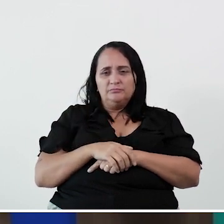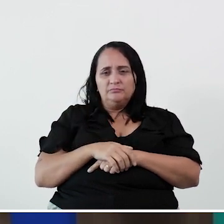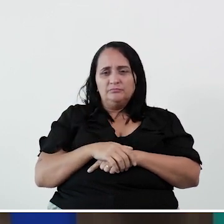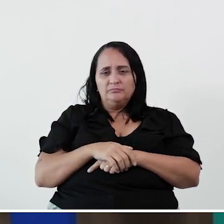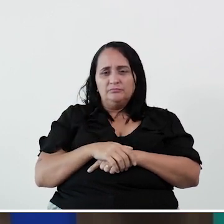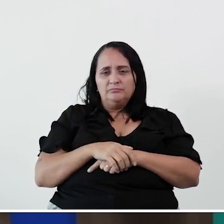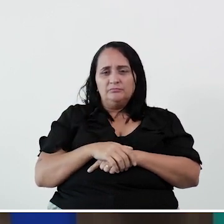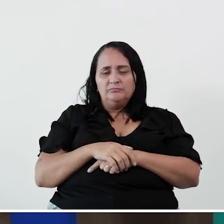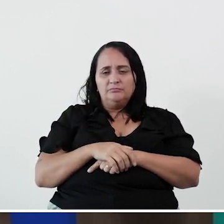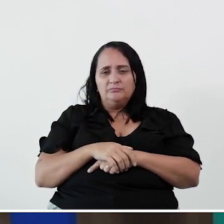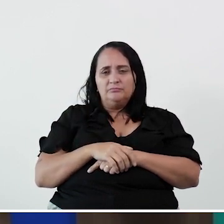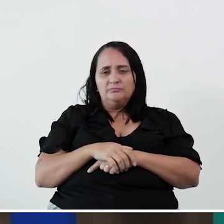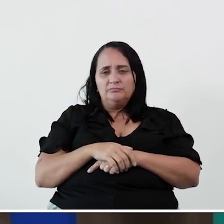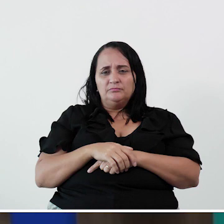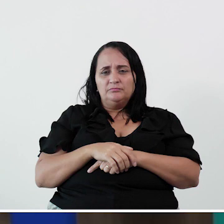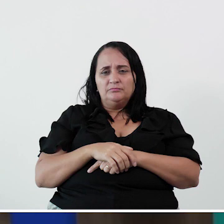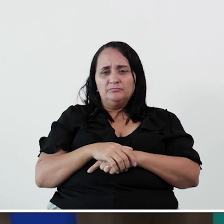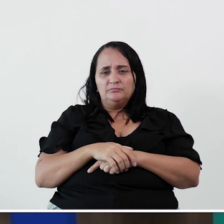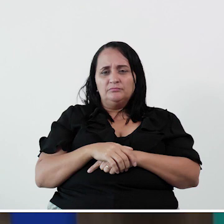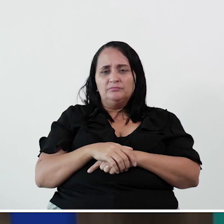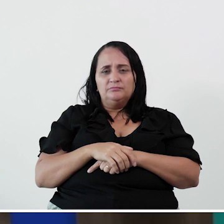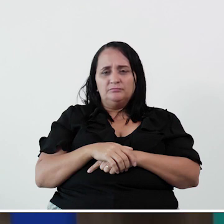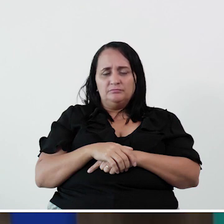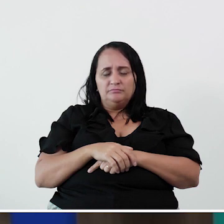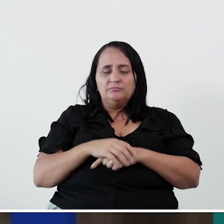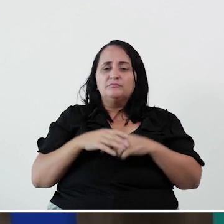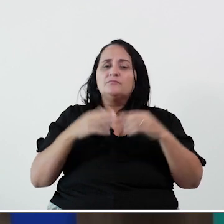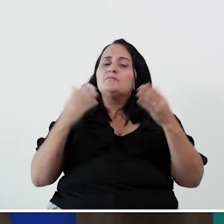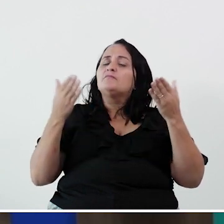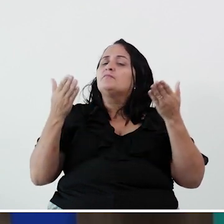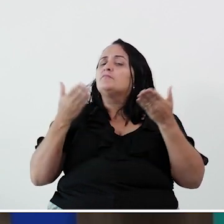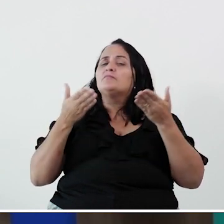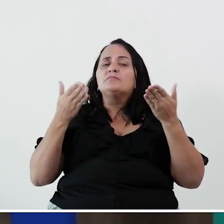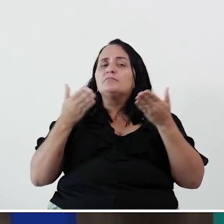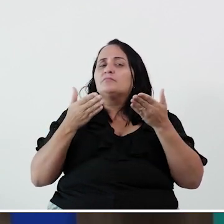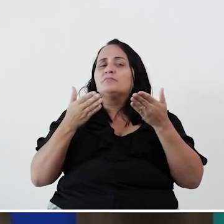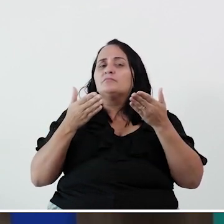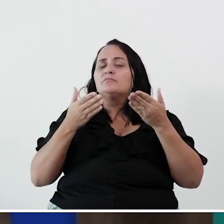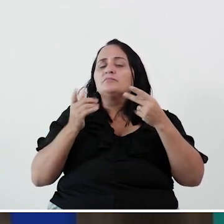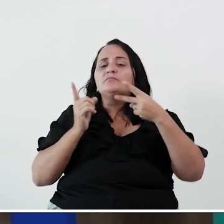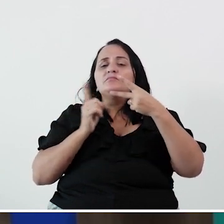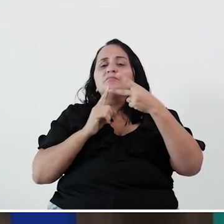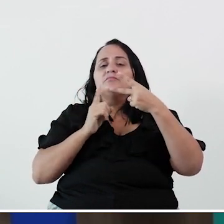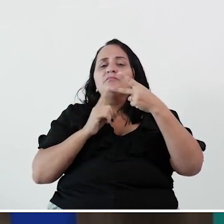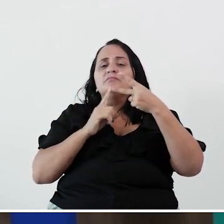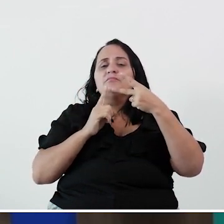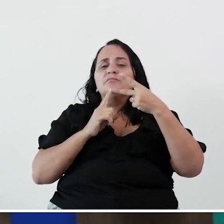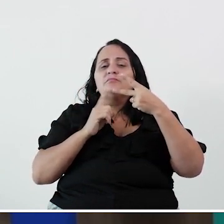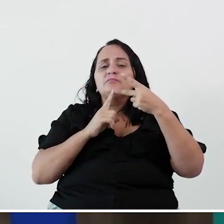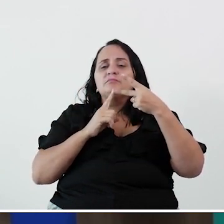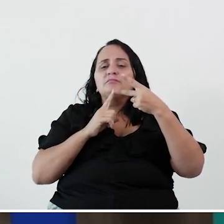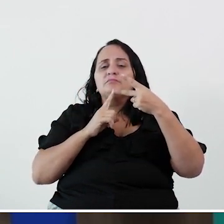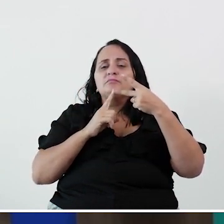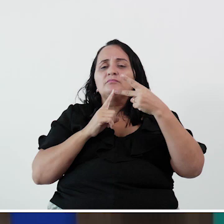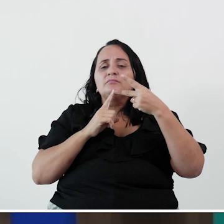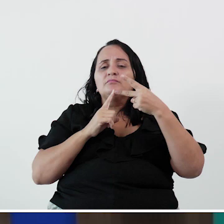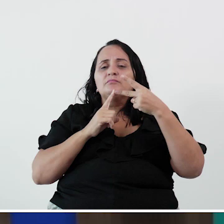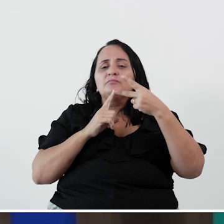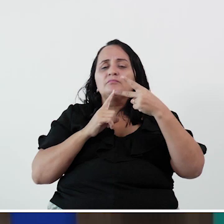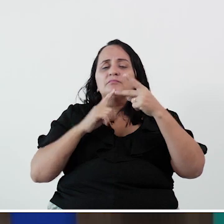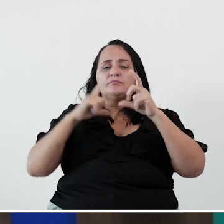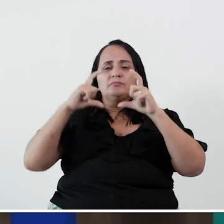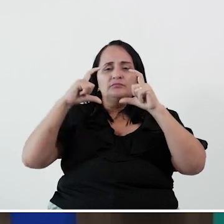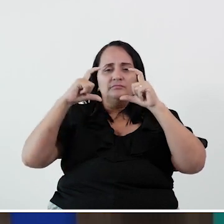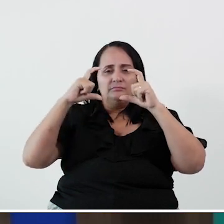colchetes, mais 1, chaves. Quais operações que eu vou realizar agora? As que